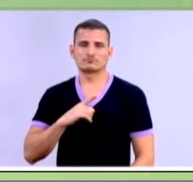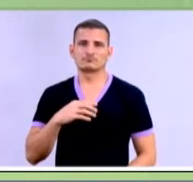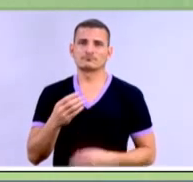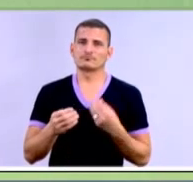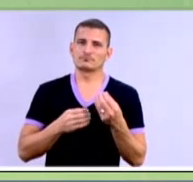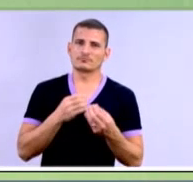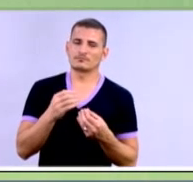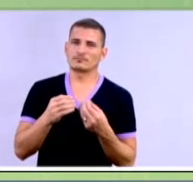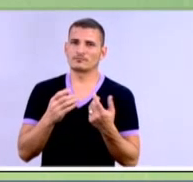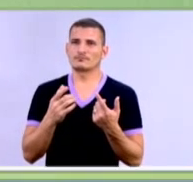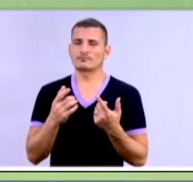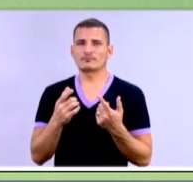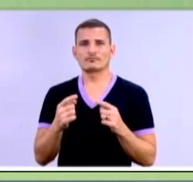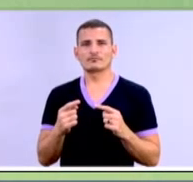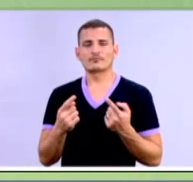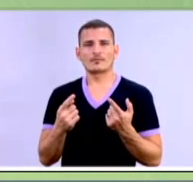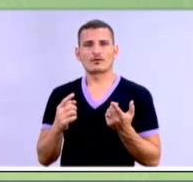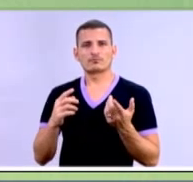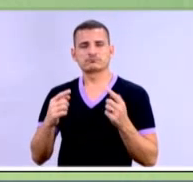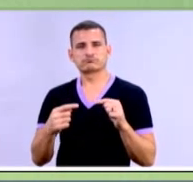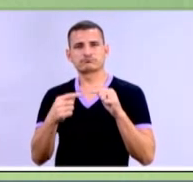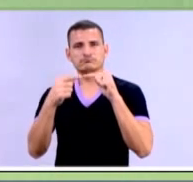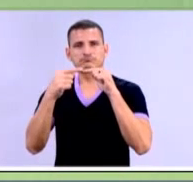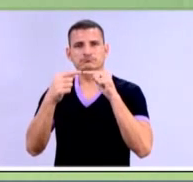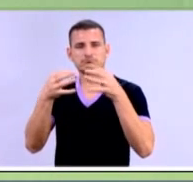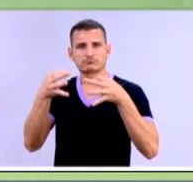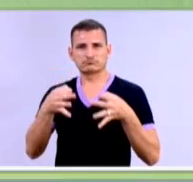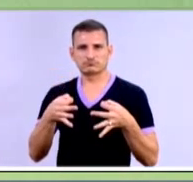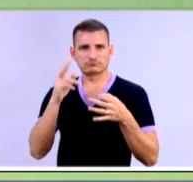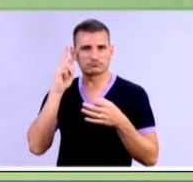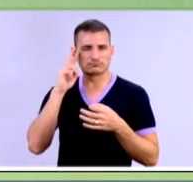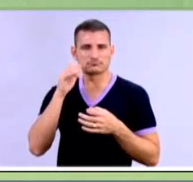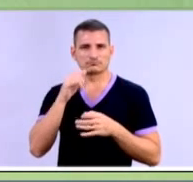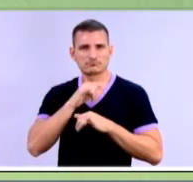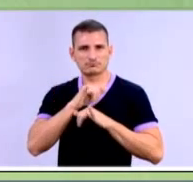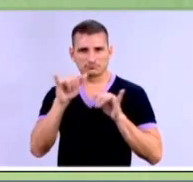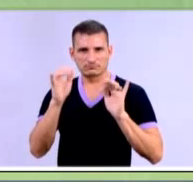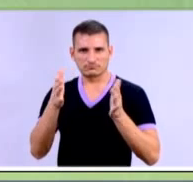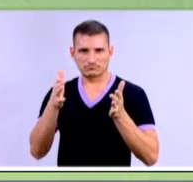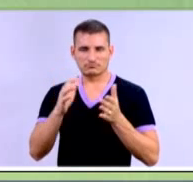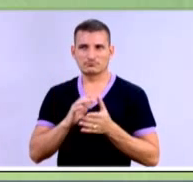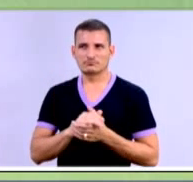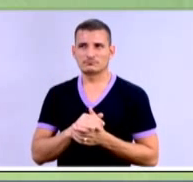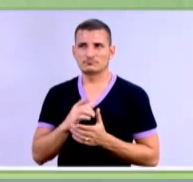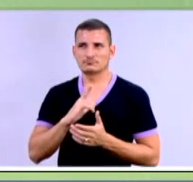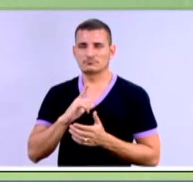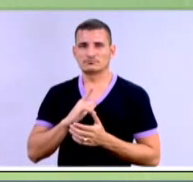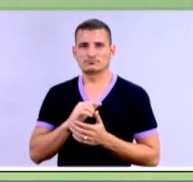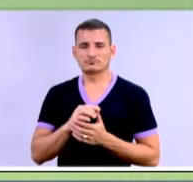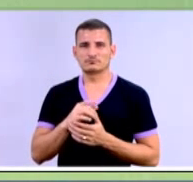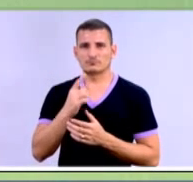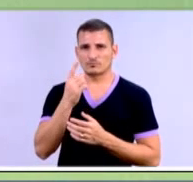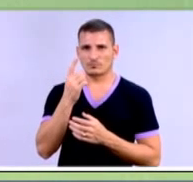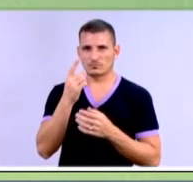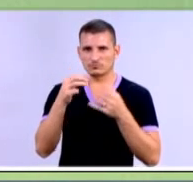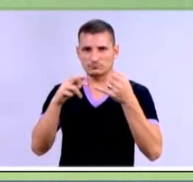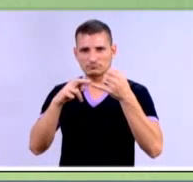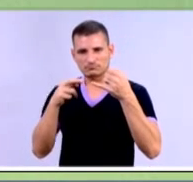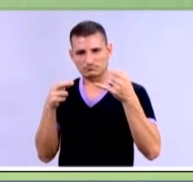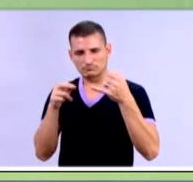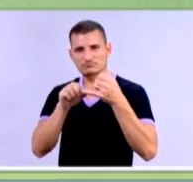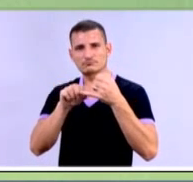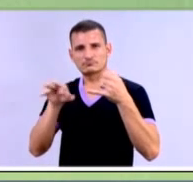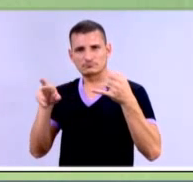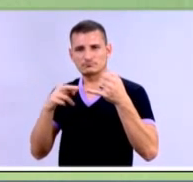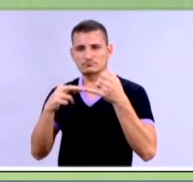conexão adequada, ok? Lembra que eu falei antes que havia um par para transmissão e um par